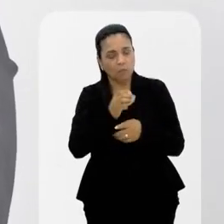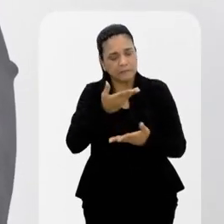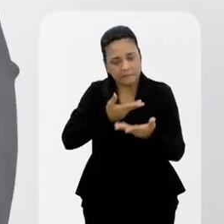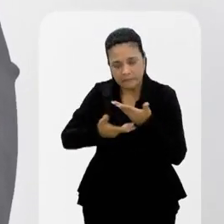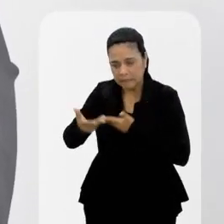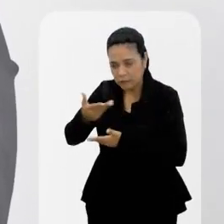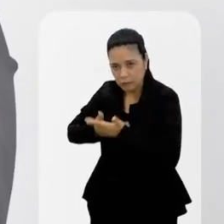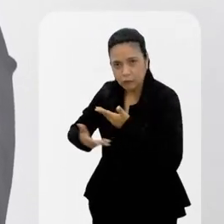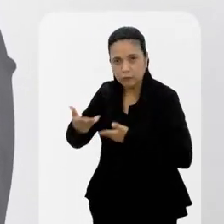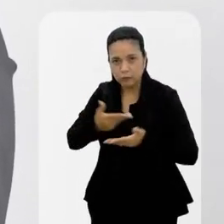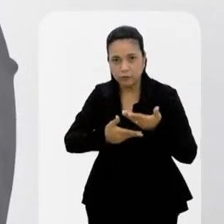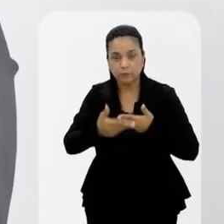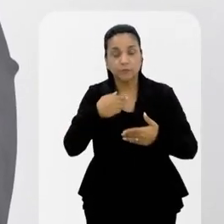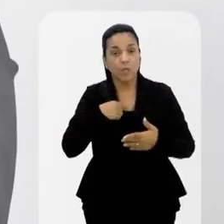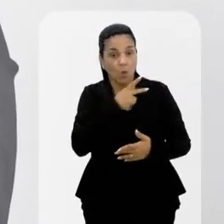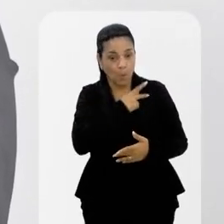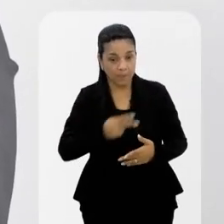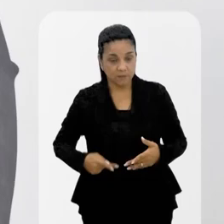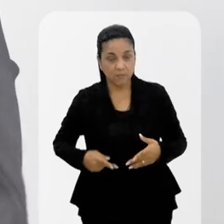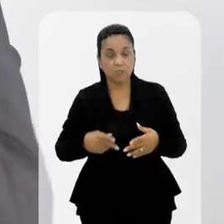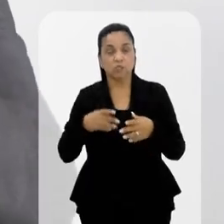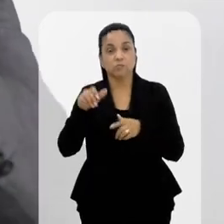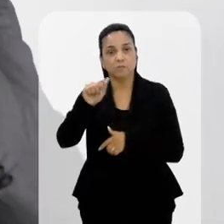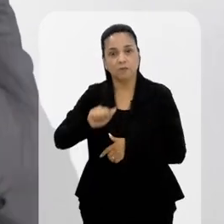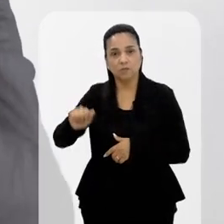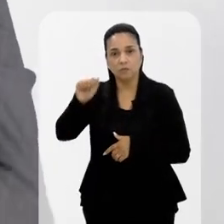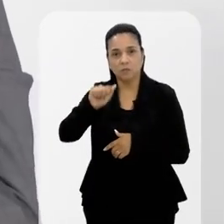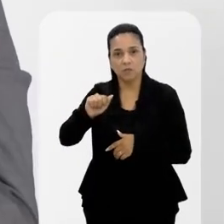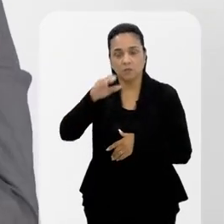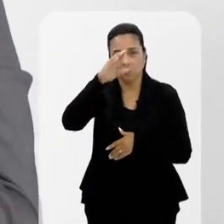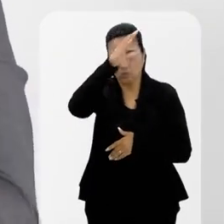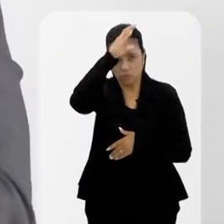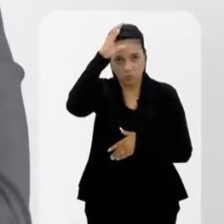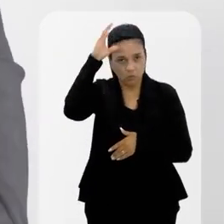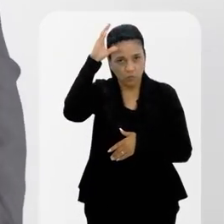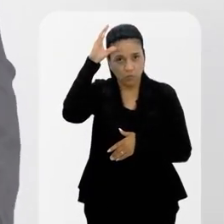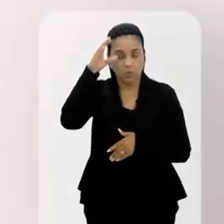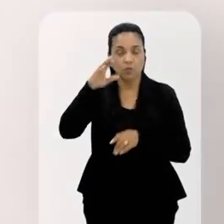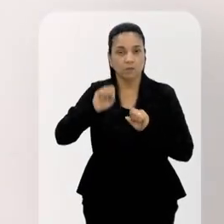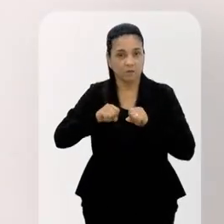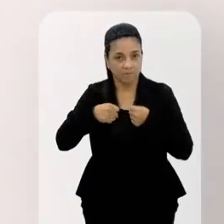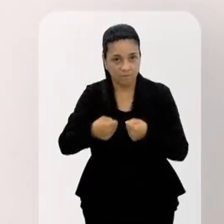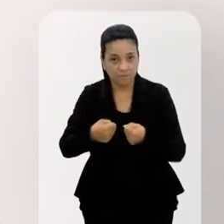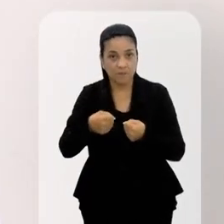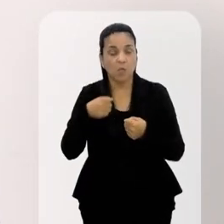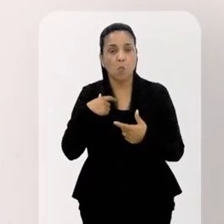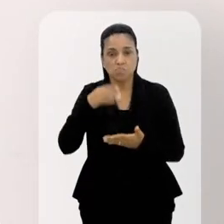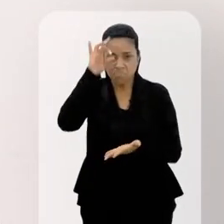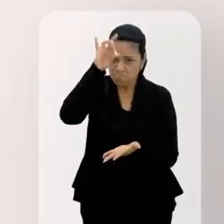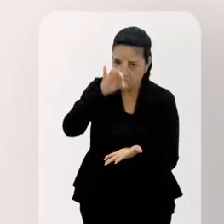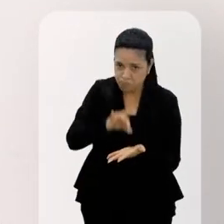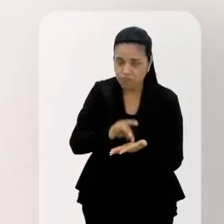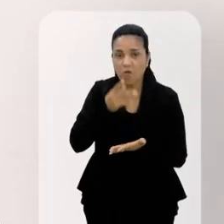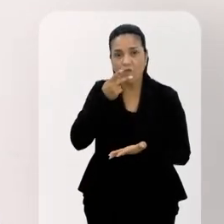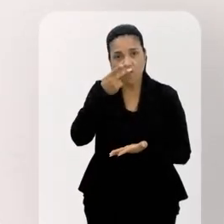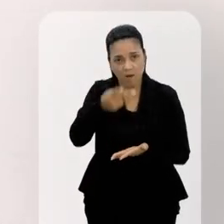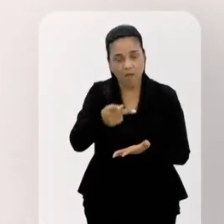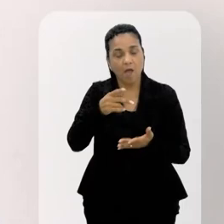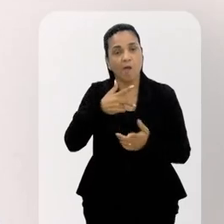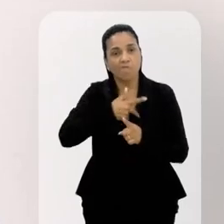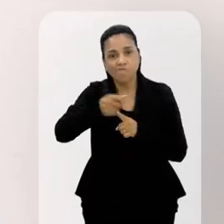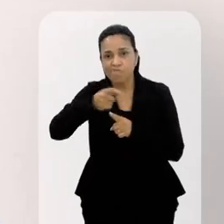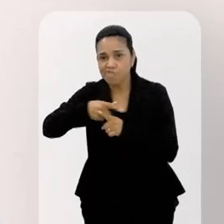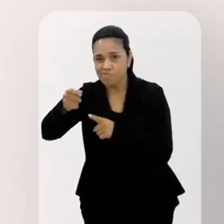busca interagir. Eu fui presidente de uma Associação Nacional do Ministério Público do Consumidor, então posso reafirmar essa conquista para os